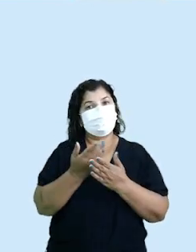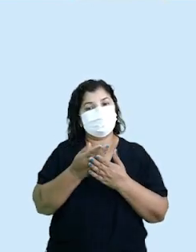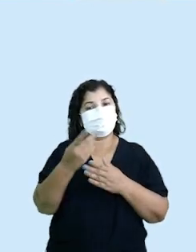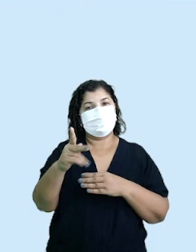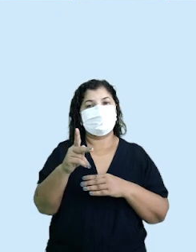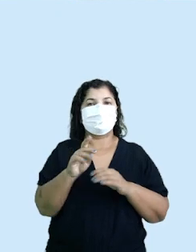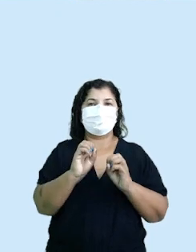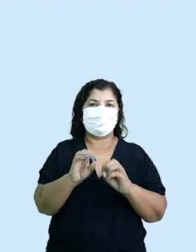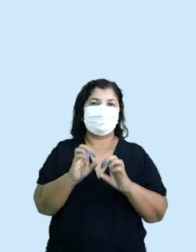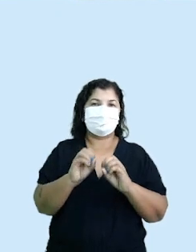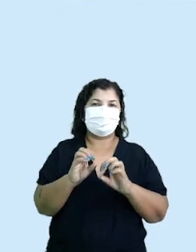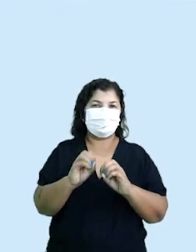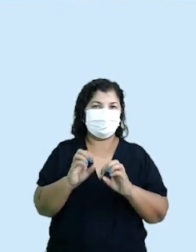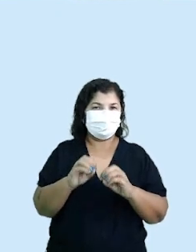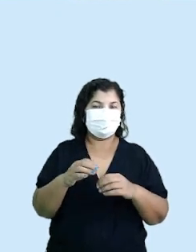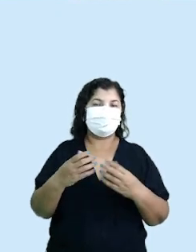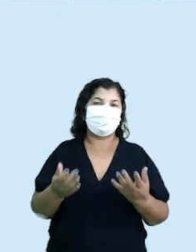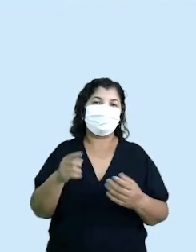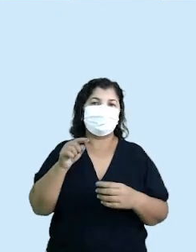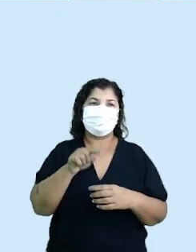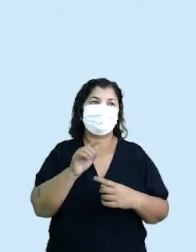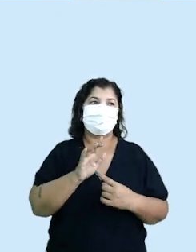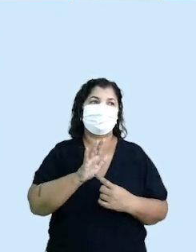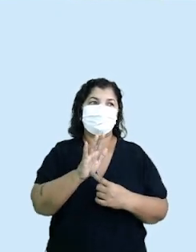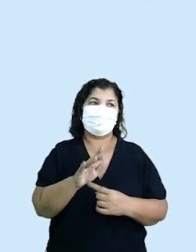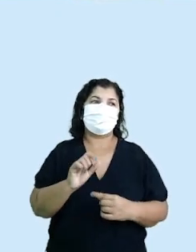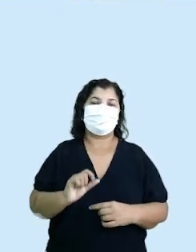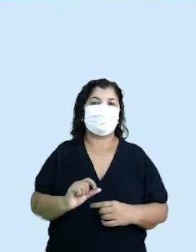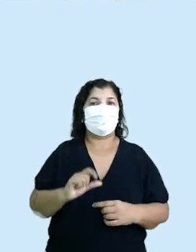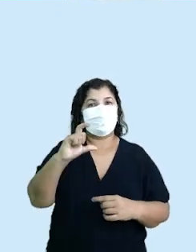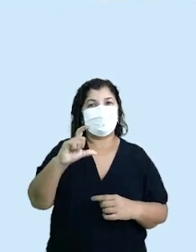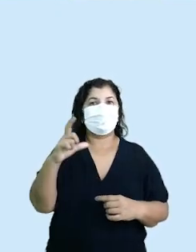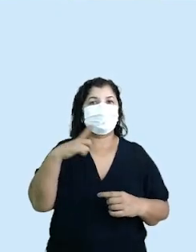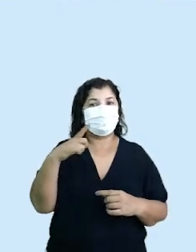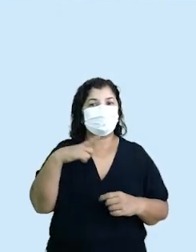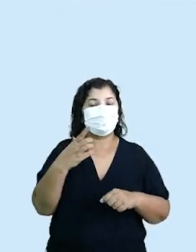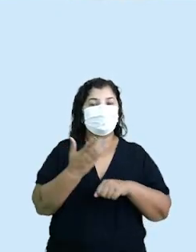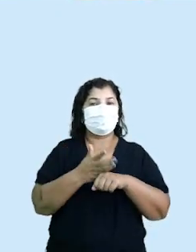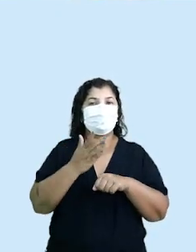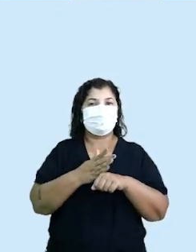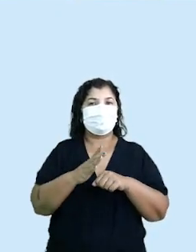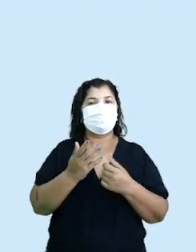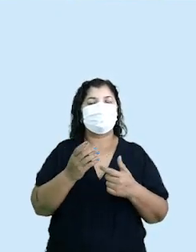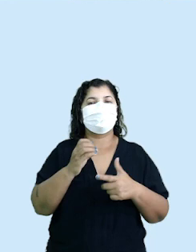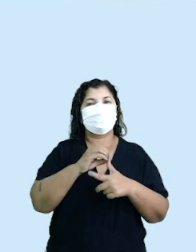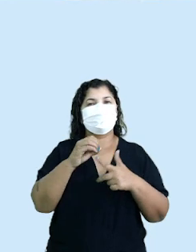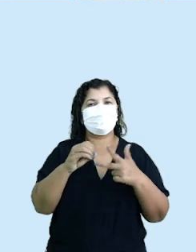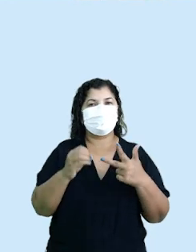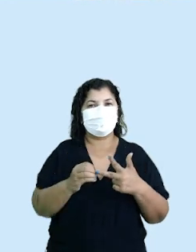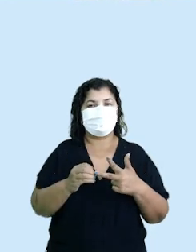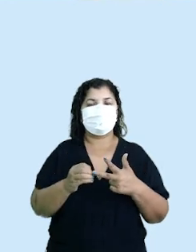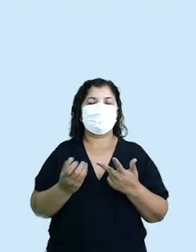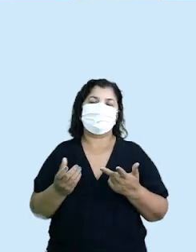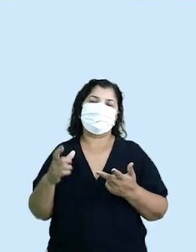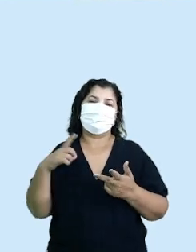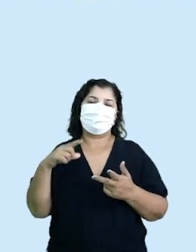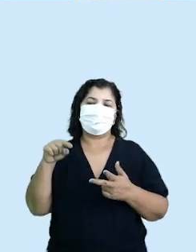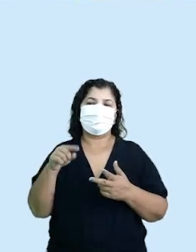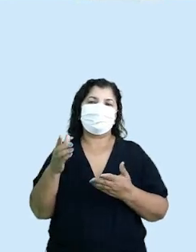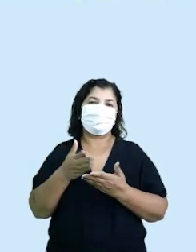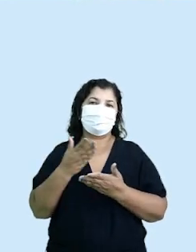Aqui a gente vai discutir o que aparece na maior parte dos exercícios vestibulares, dos livros, no nosso dia a dia, que